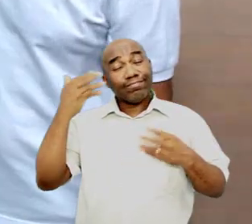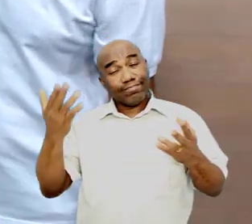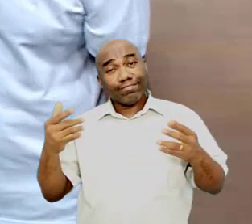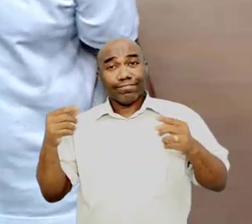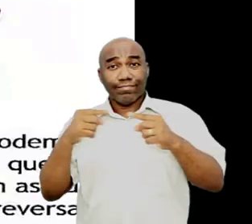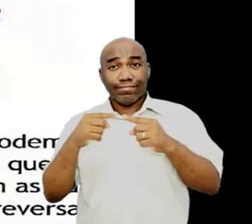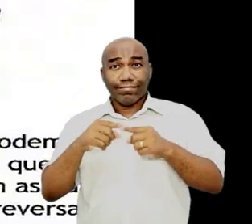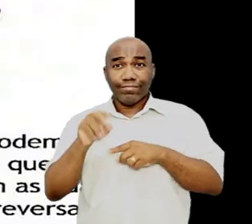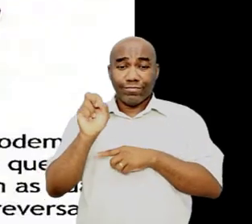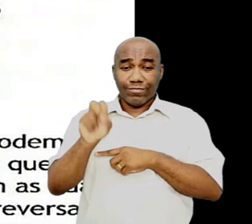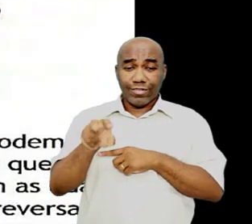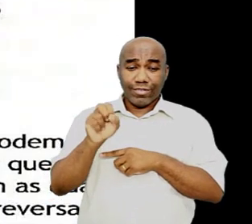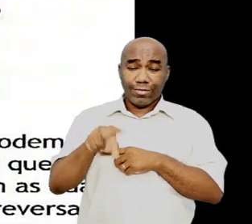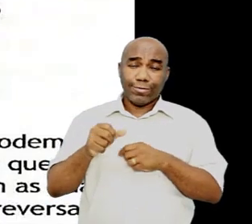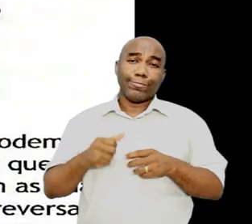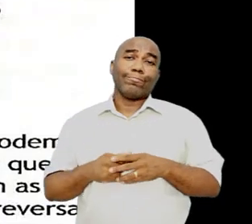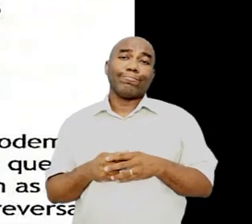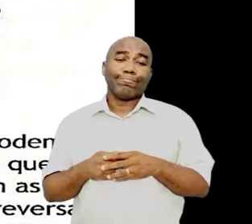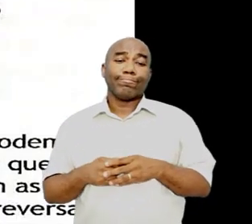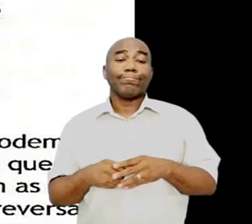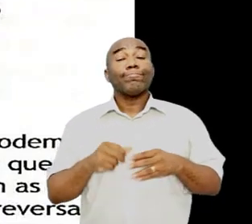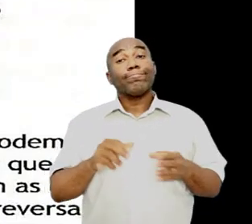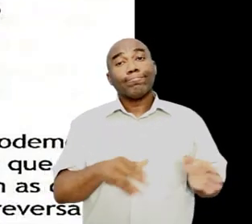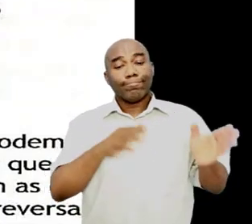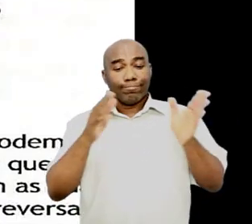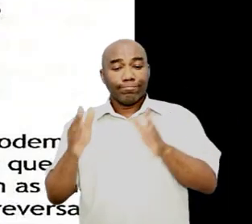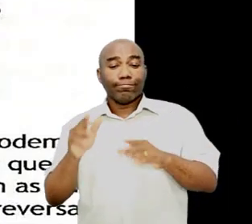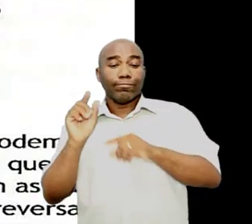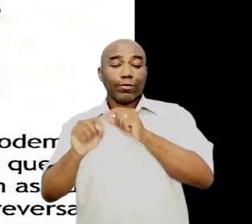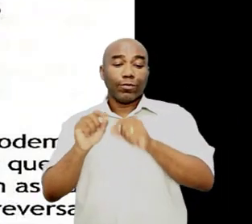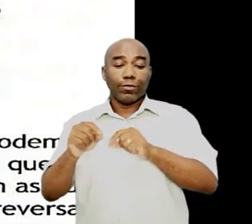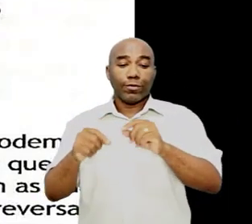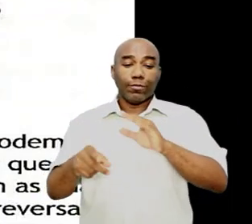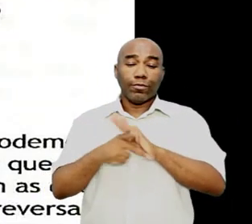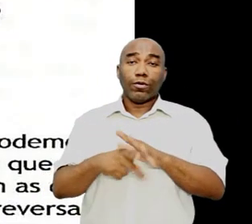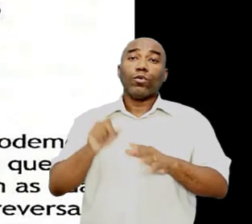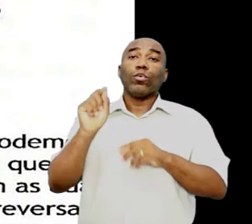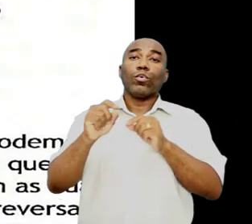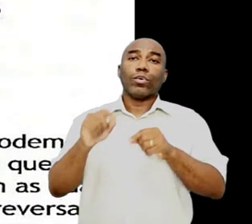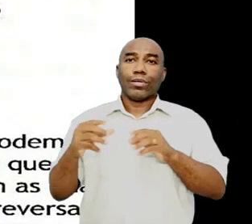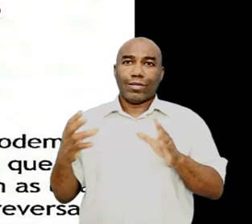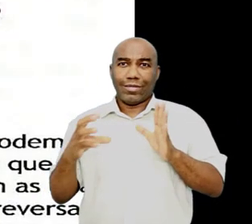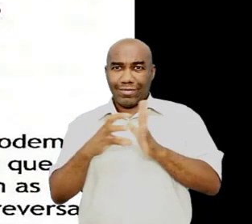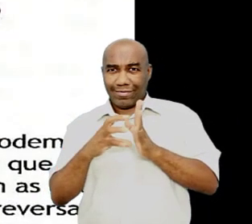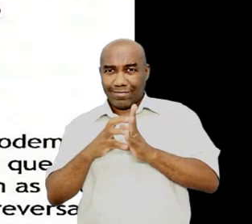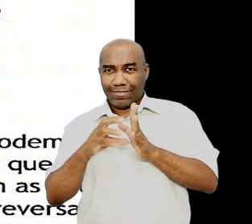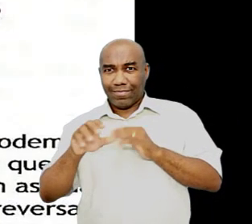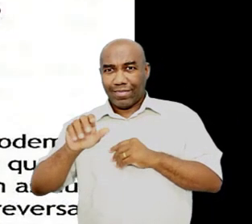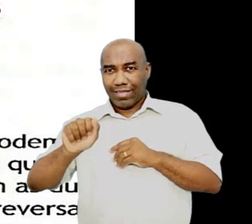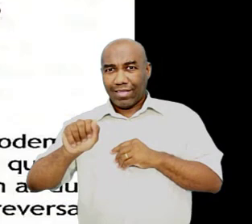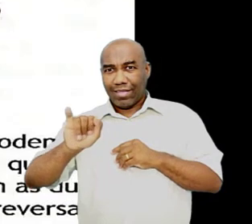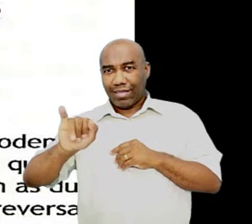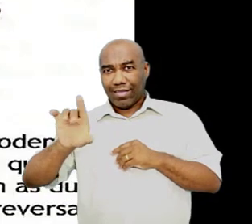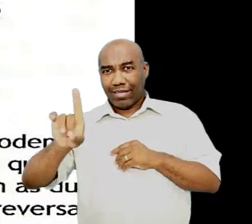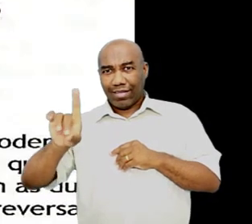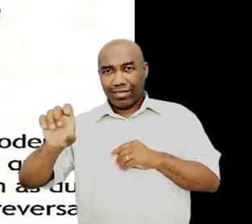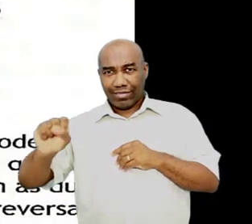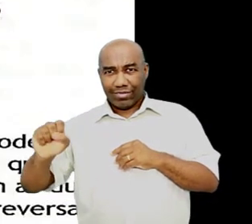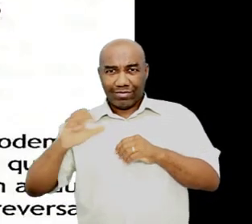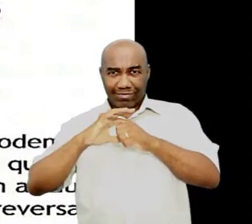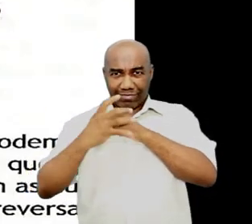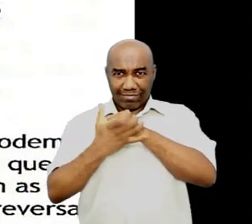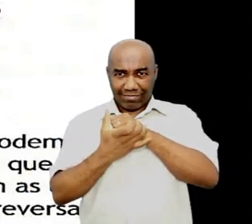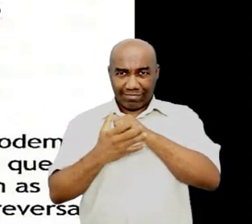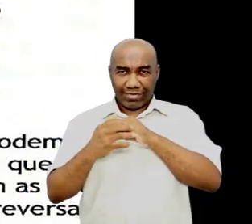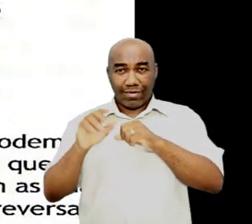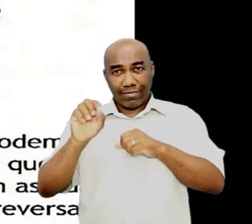Pessoal, vamos procurar outra proteína aqui. Existem proteínas aqui, um exemplo, no vírus da AIDS. Existem proteínas, essas